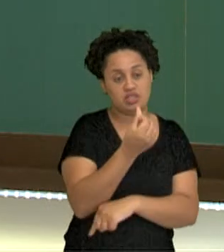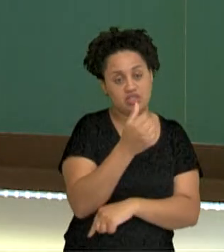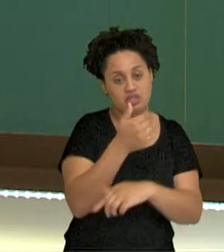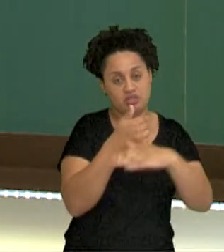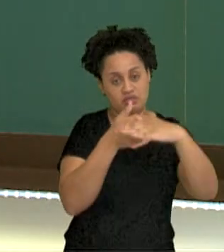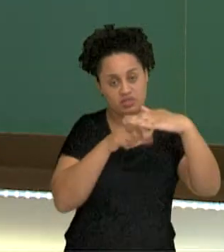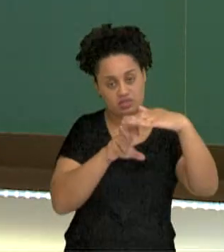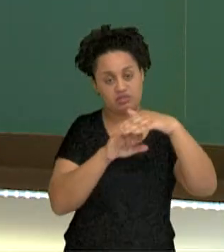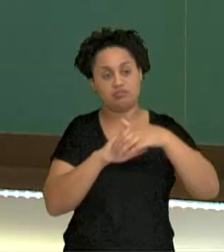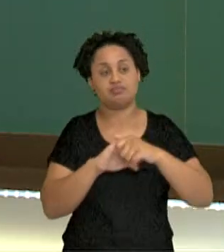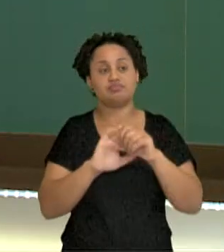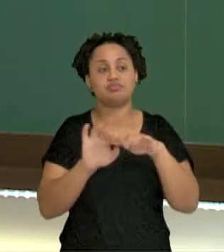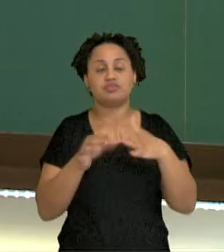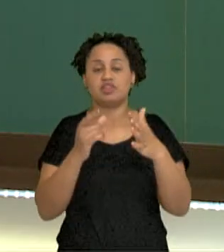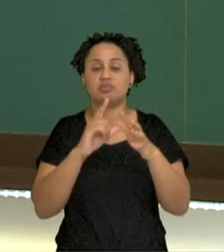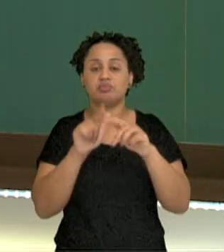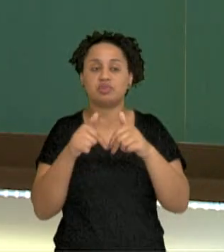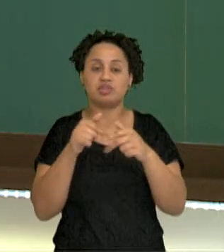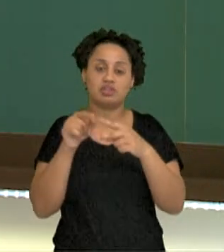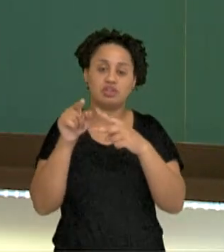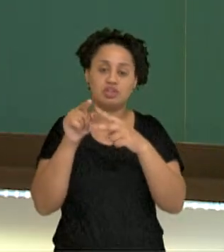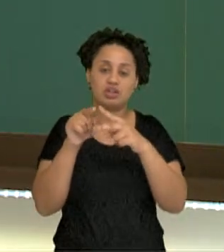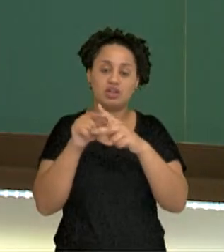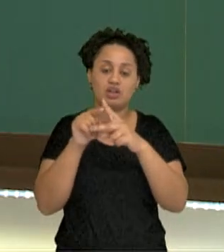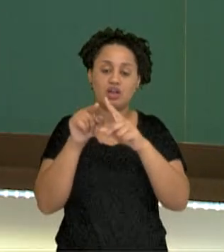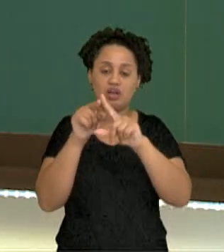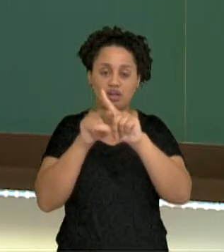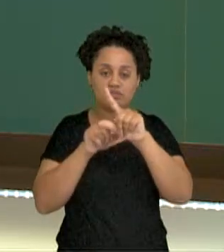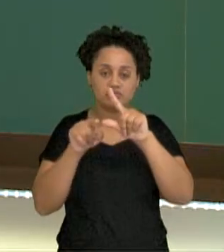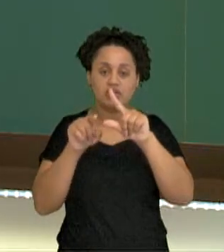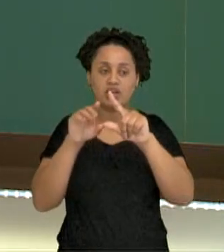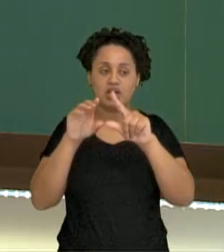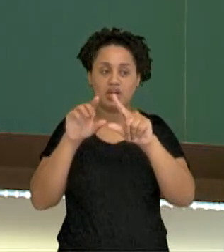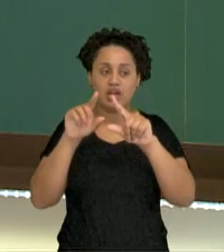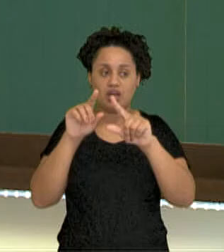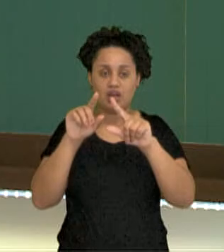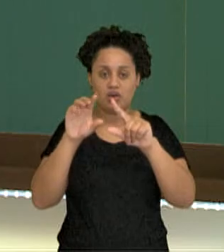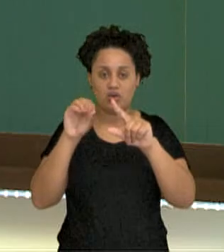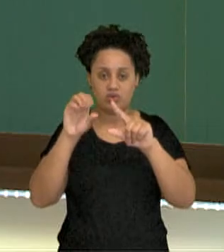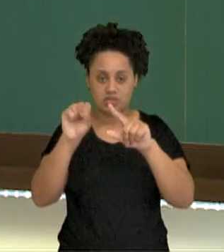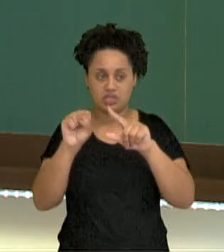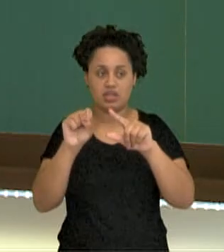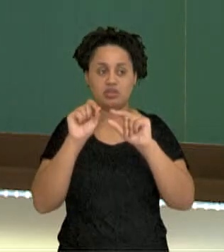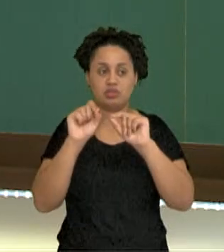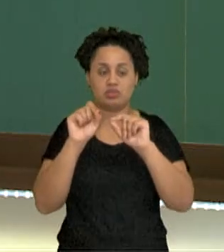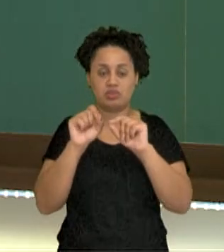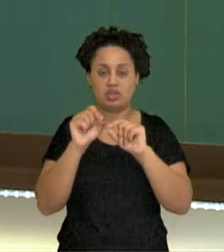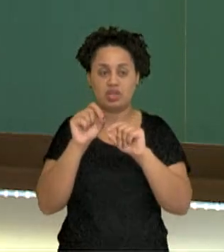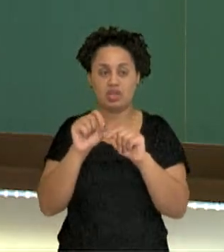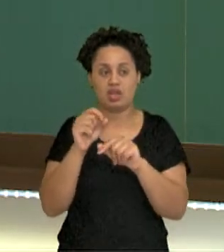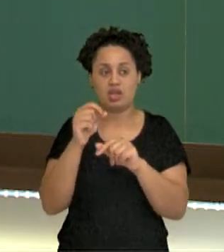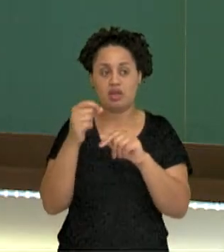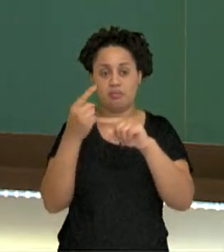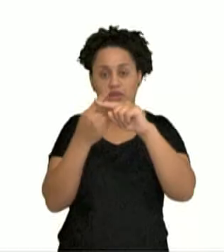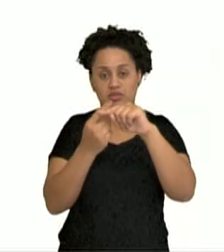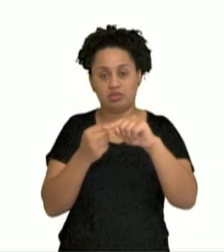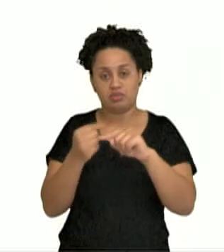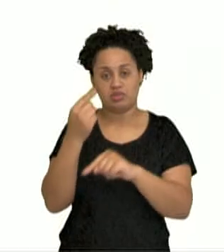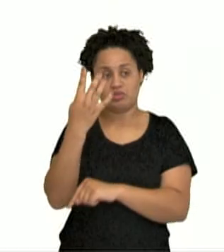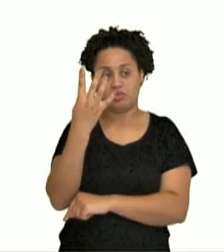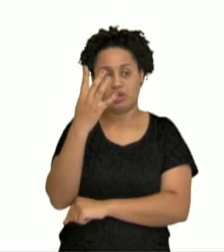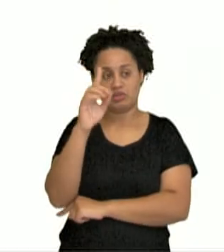eu tenho o resultado mais ou menos 4/5. Mas qual é a resposta que você vai colocar no seu caderno? Você